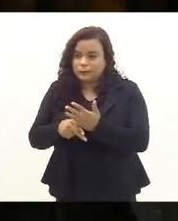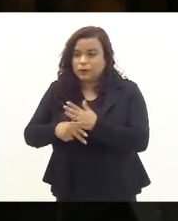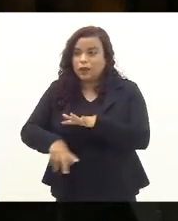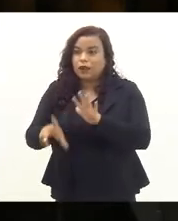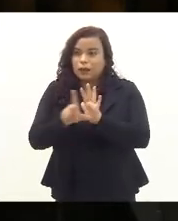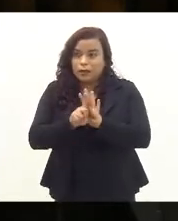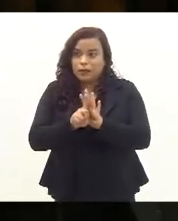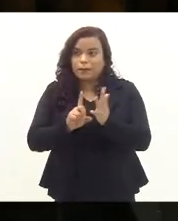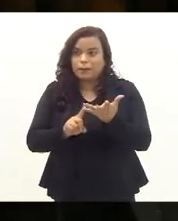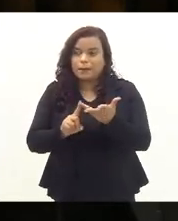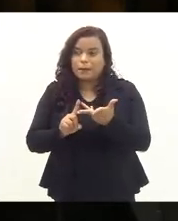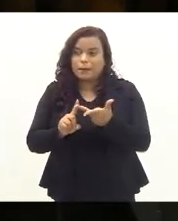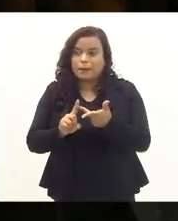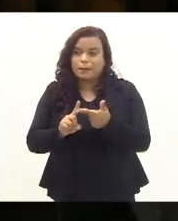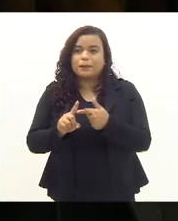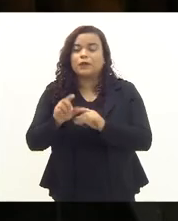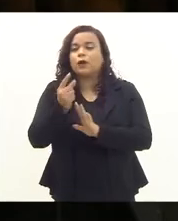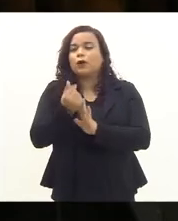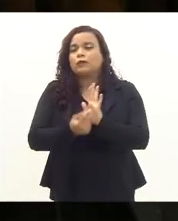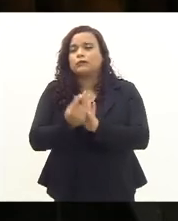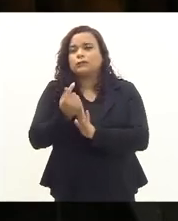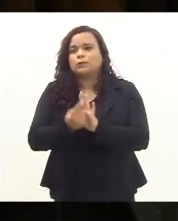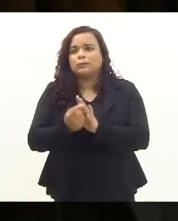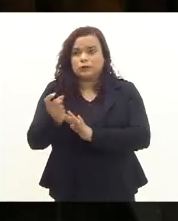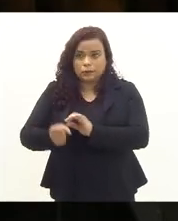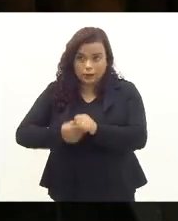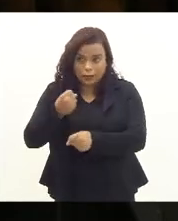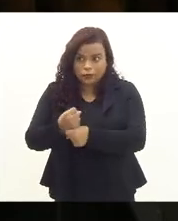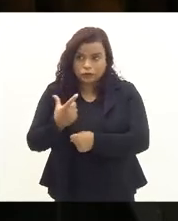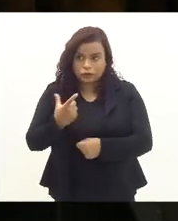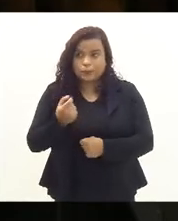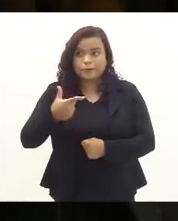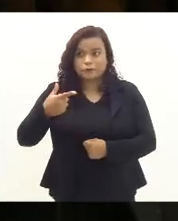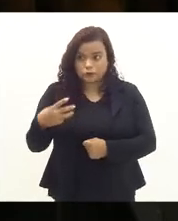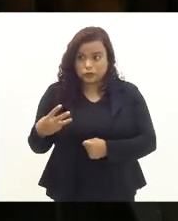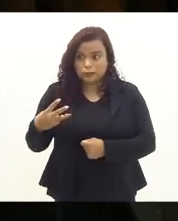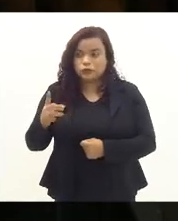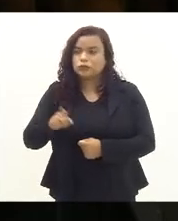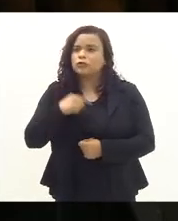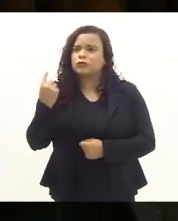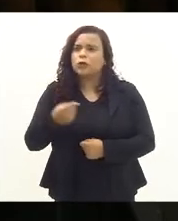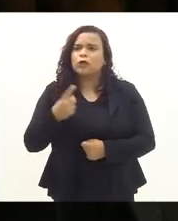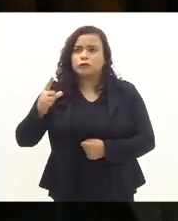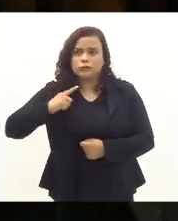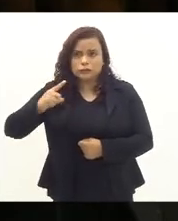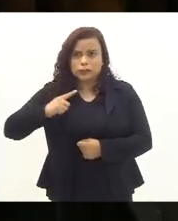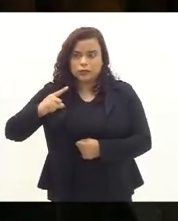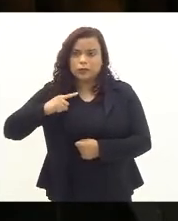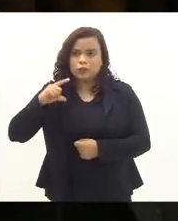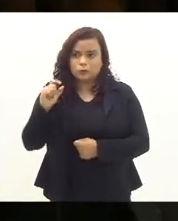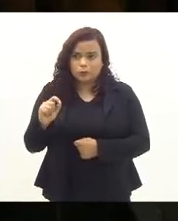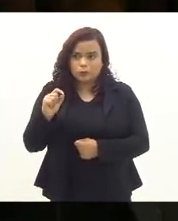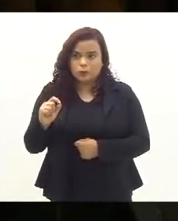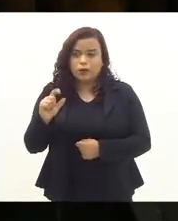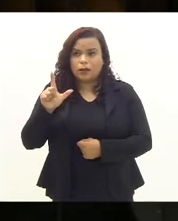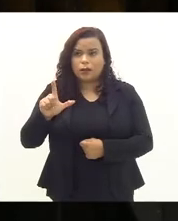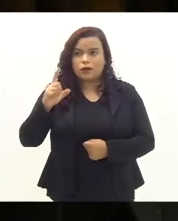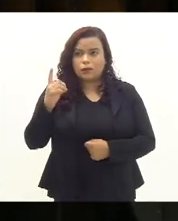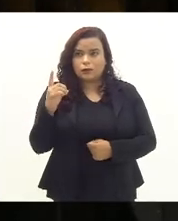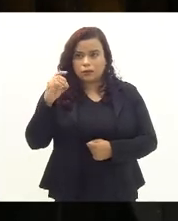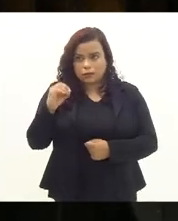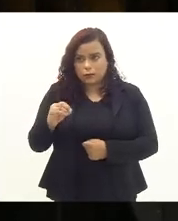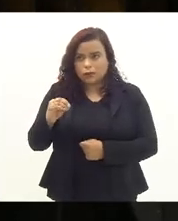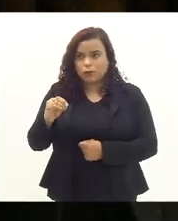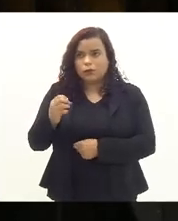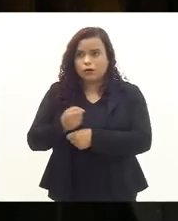lei de diretrizes orçamentárias de 2023 temos na na na ele the world